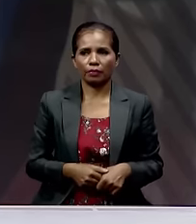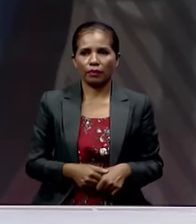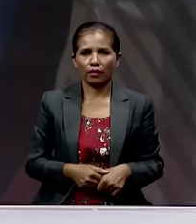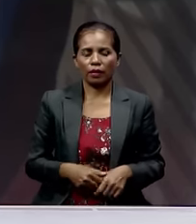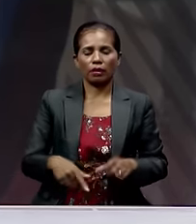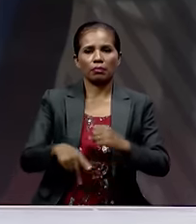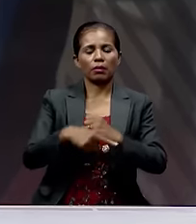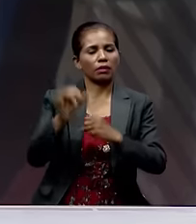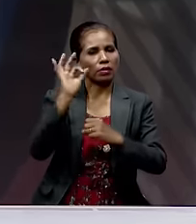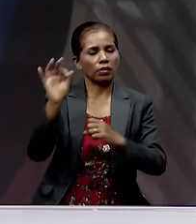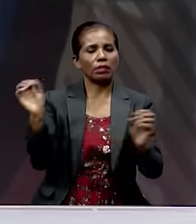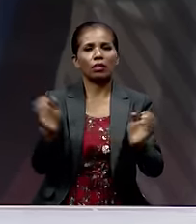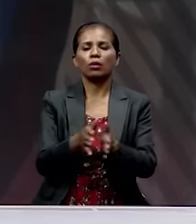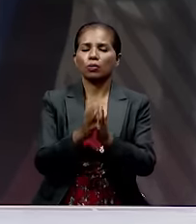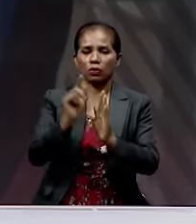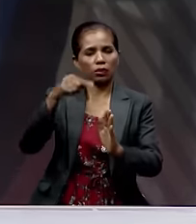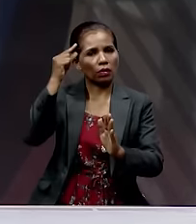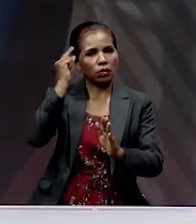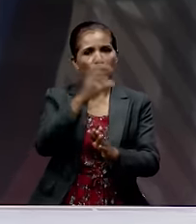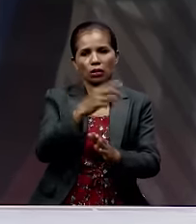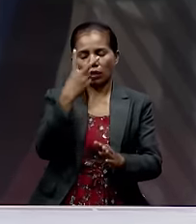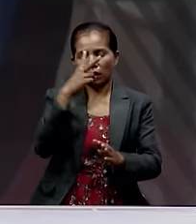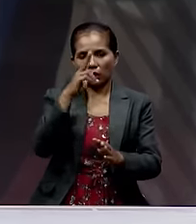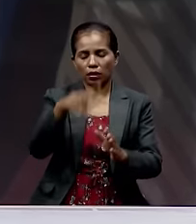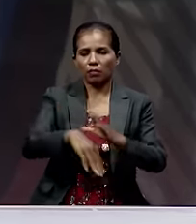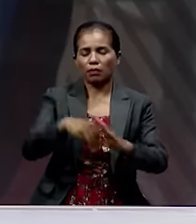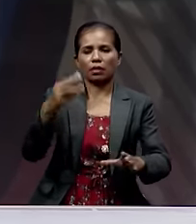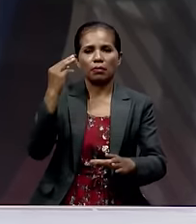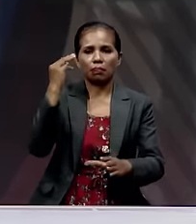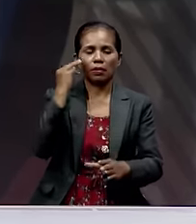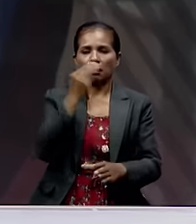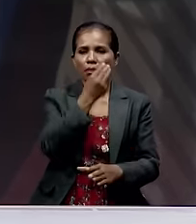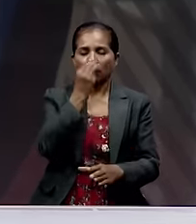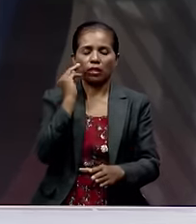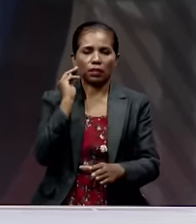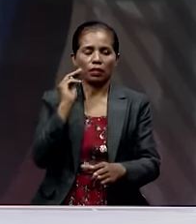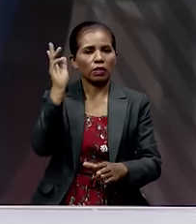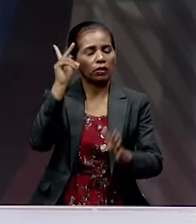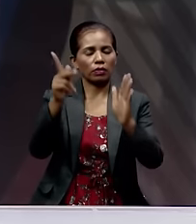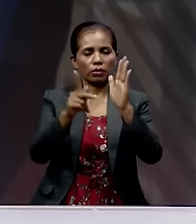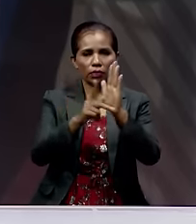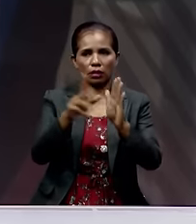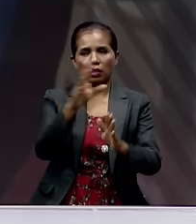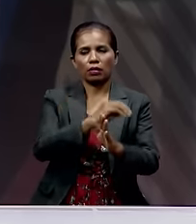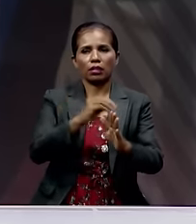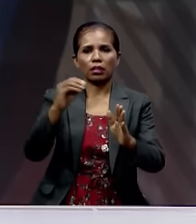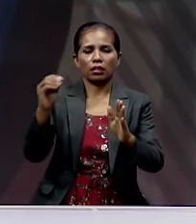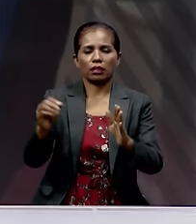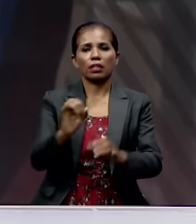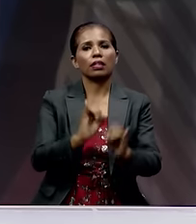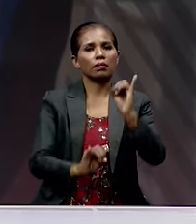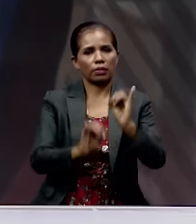Fratelinho lamenta no russo governo clarifica razão a sair Maria Alcatira em fotografia e a panfleto loro proclamação